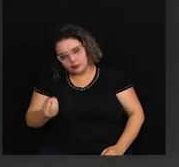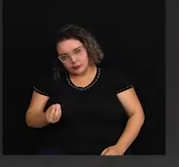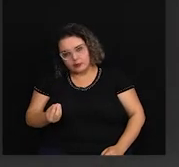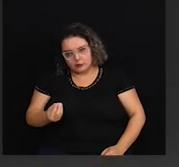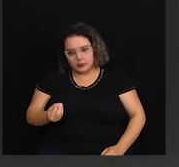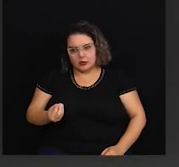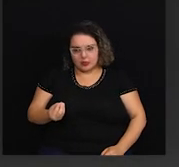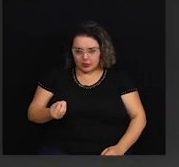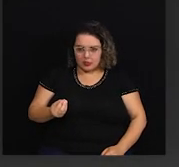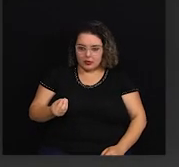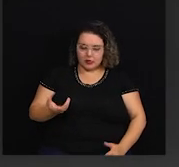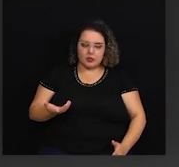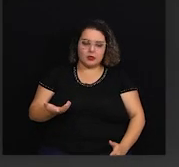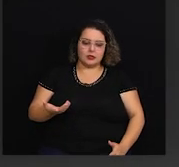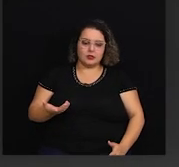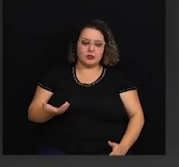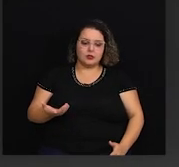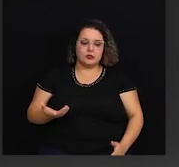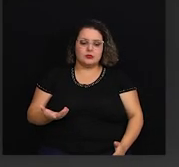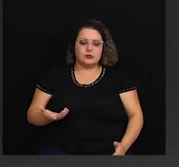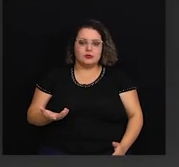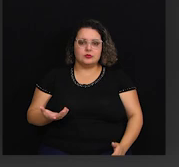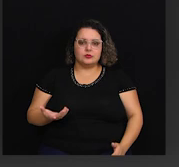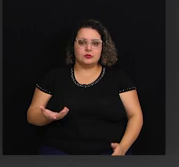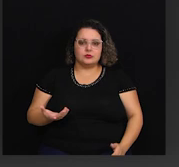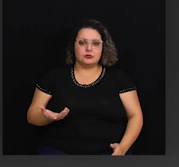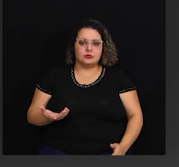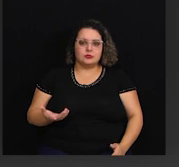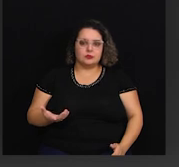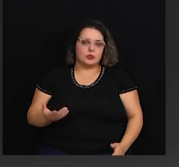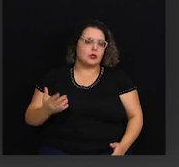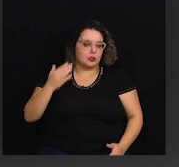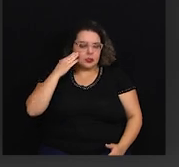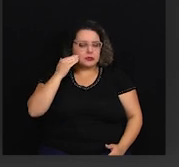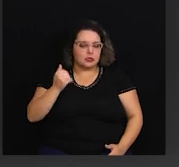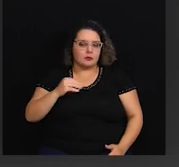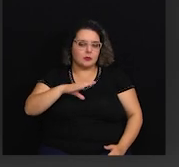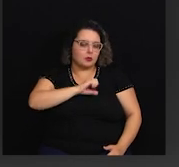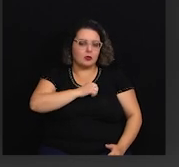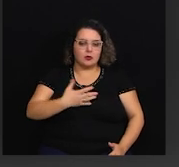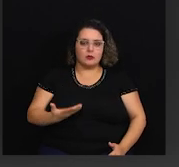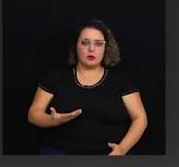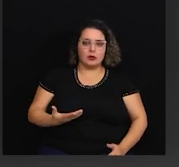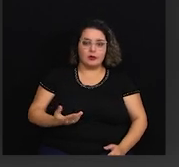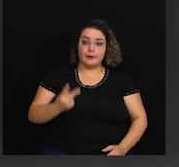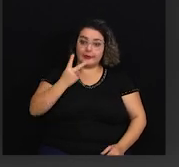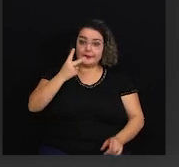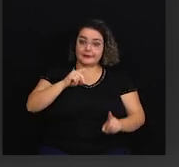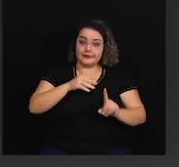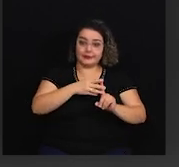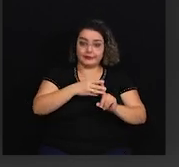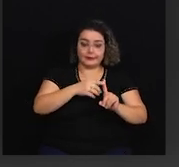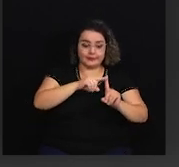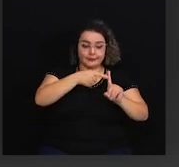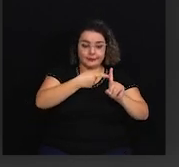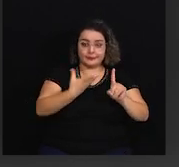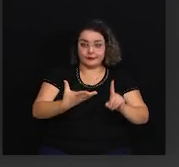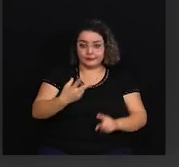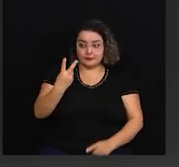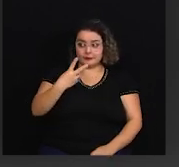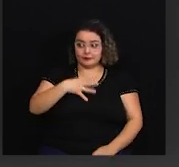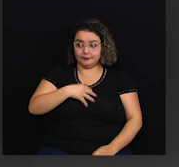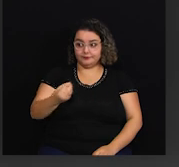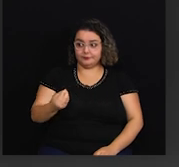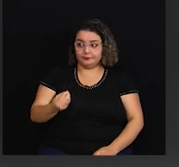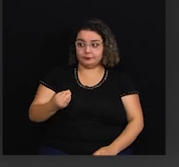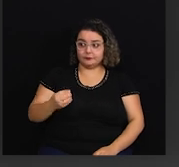segunda-feira foi até quando o 40 internacionalmente ela falou não dá mais não dá as duas pequenas aula que andava voltando engatinhar por causa